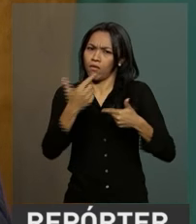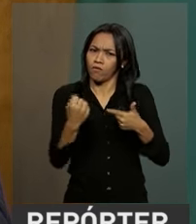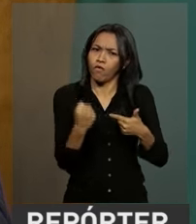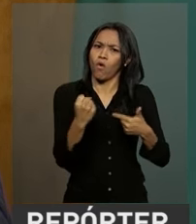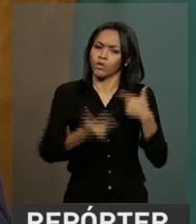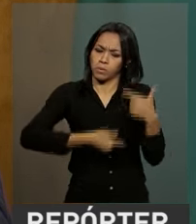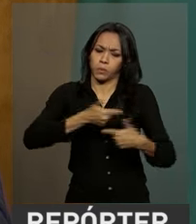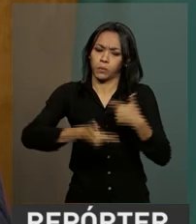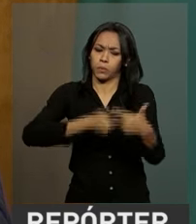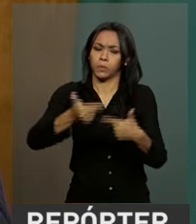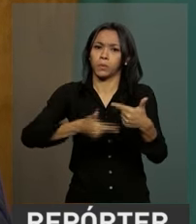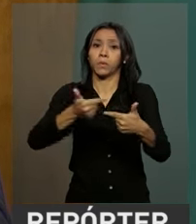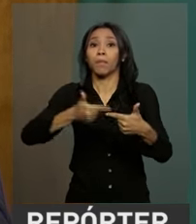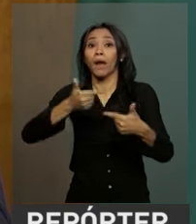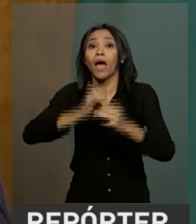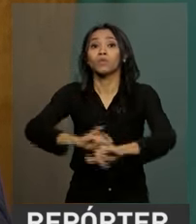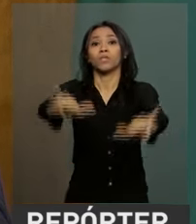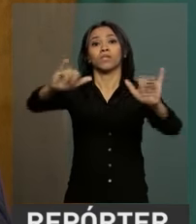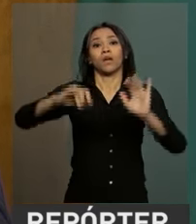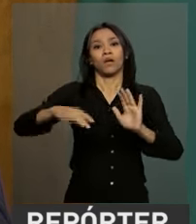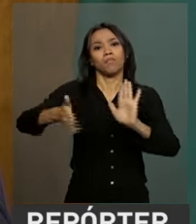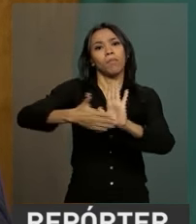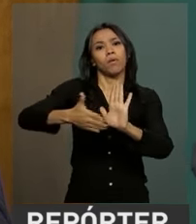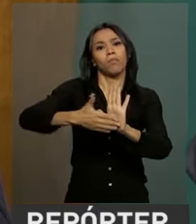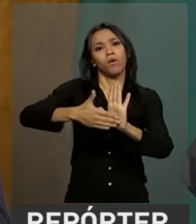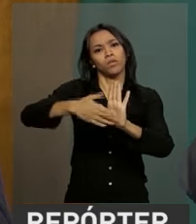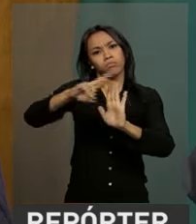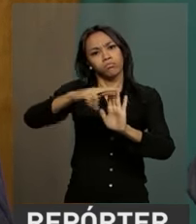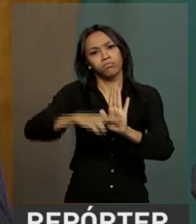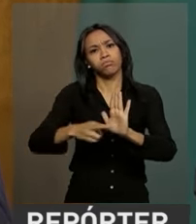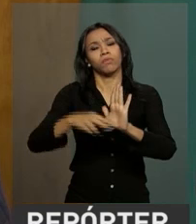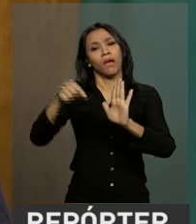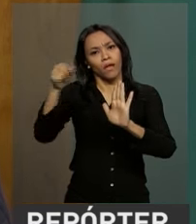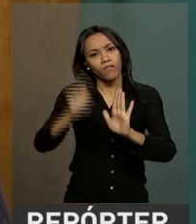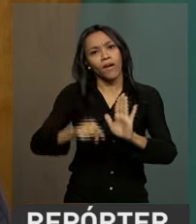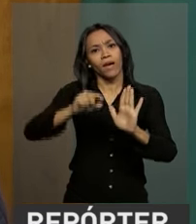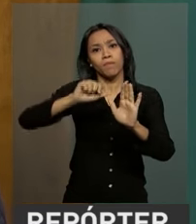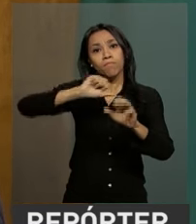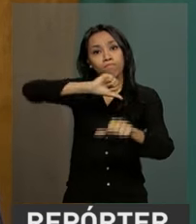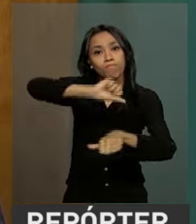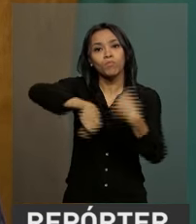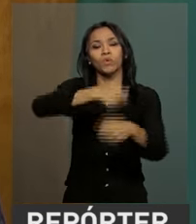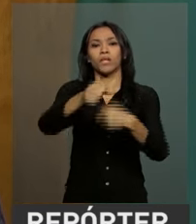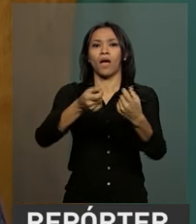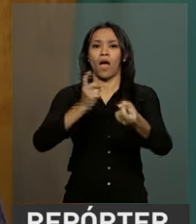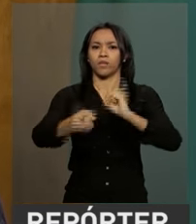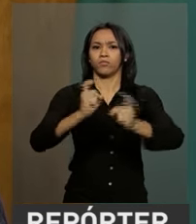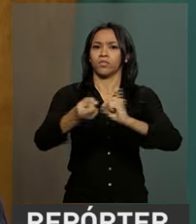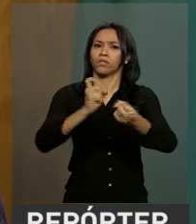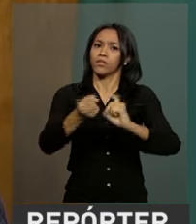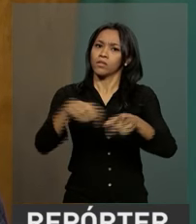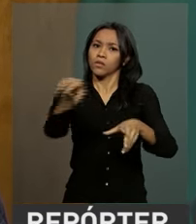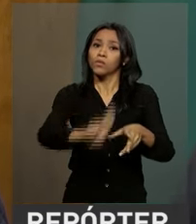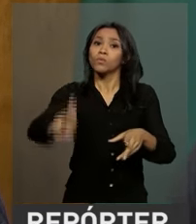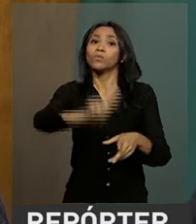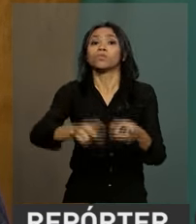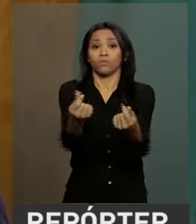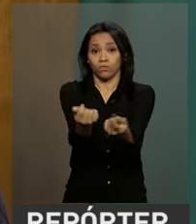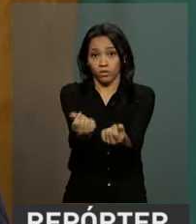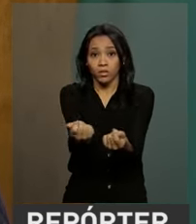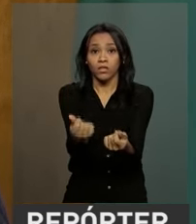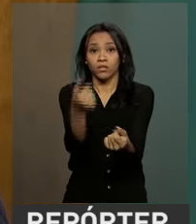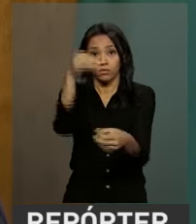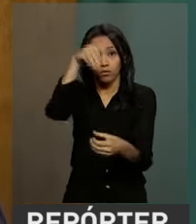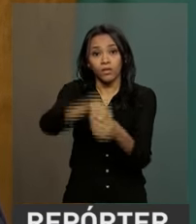para anunciar logo uma medida que é estrutural, uma medida que já controla as despesas